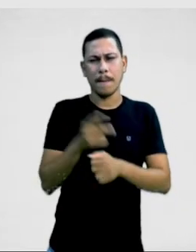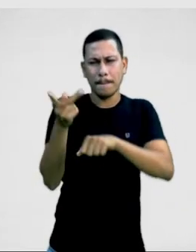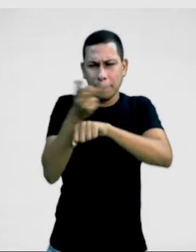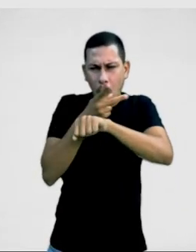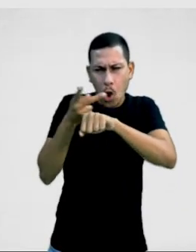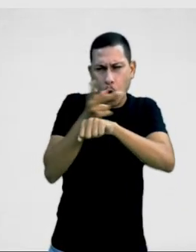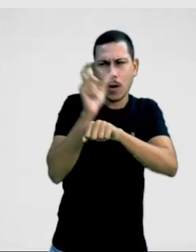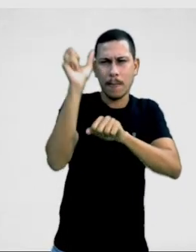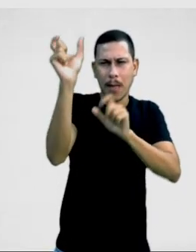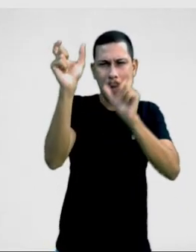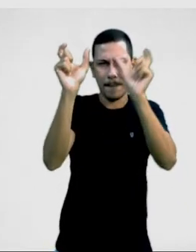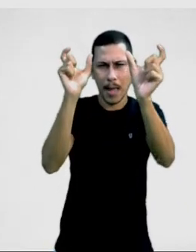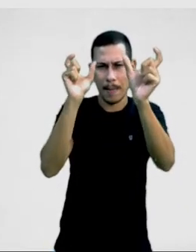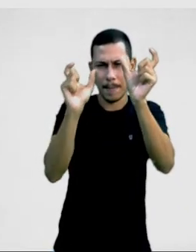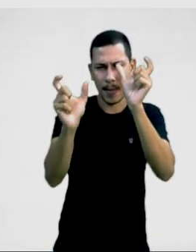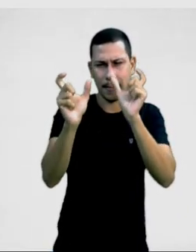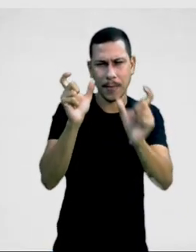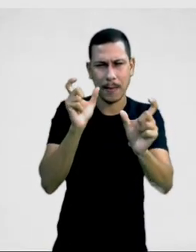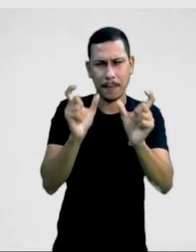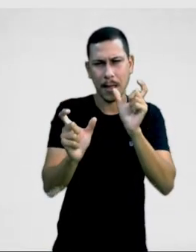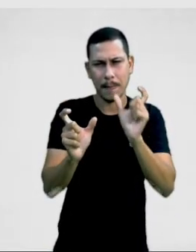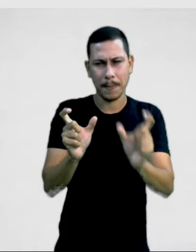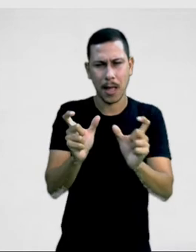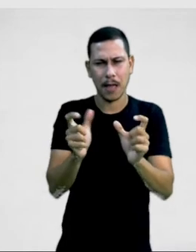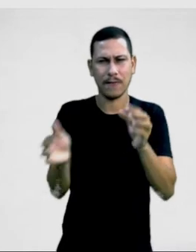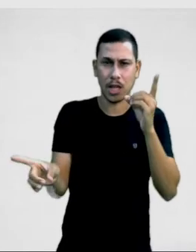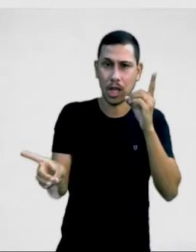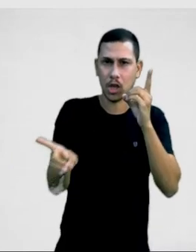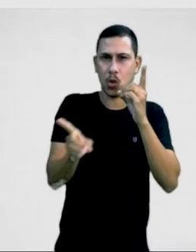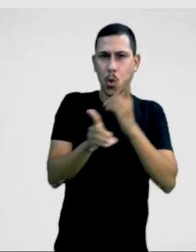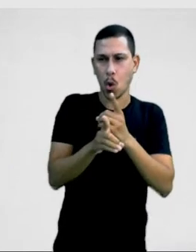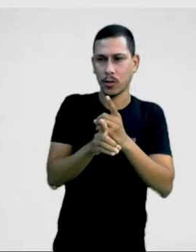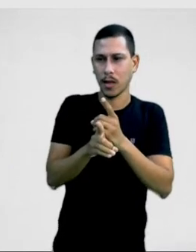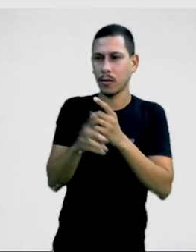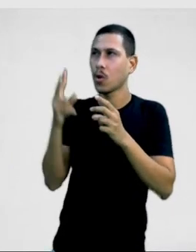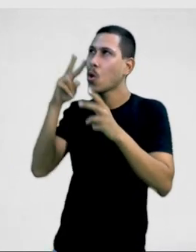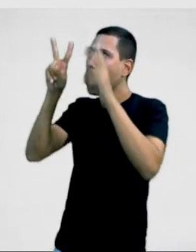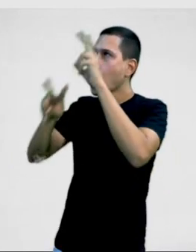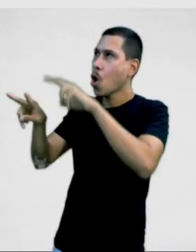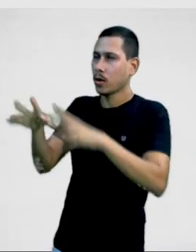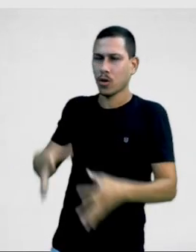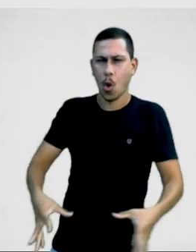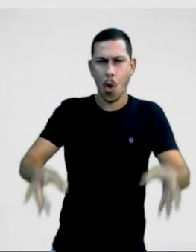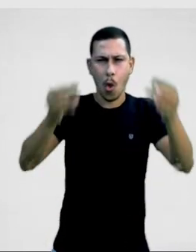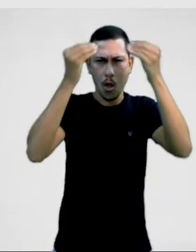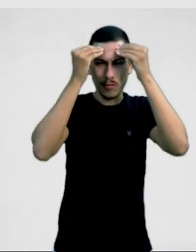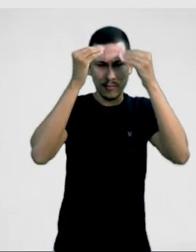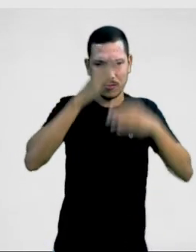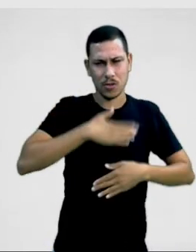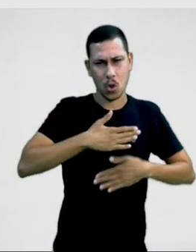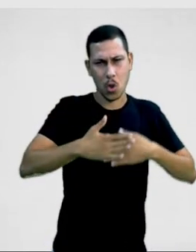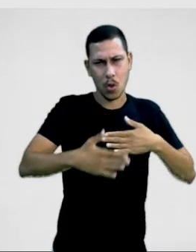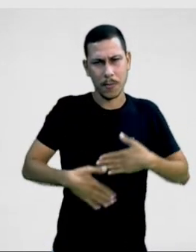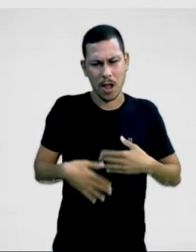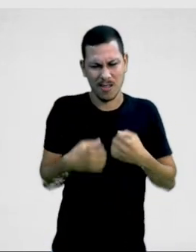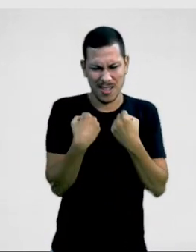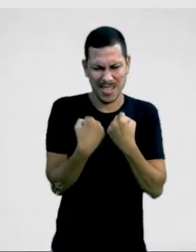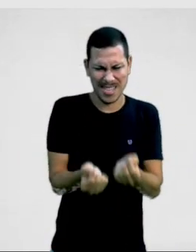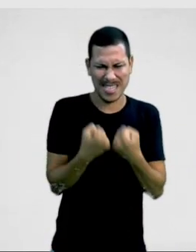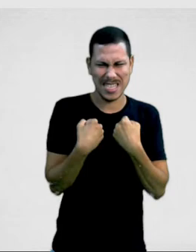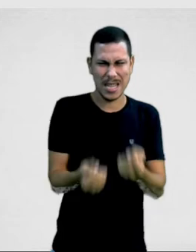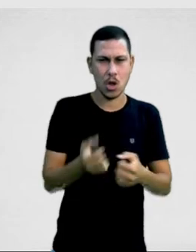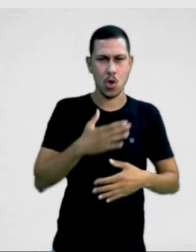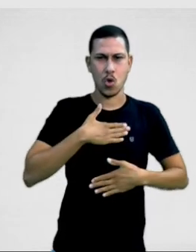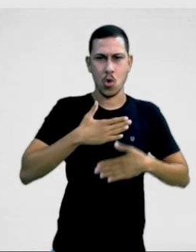busquem aí responder, achar, né, sublinhar as seguintes palavras: conscientização corporal, condicionamento